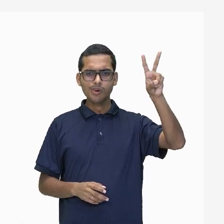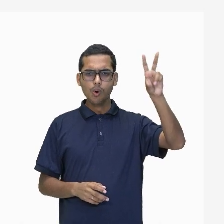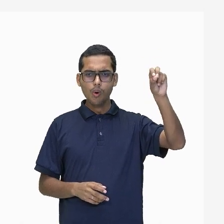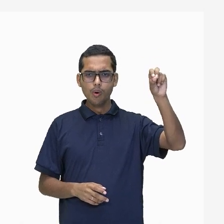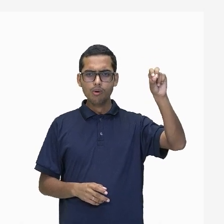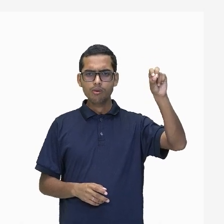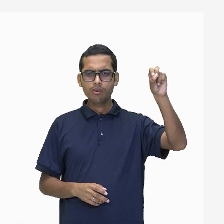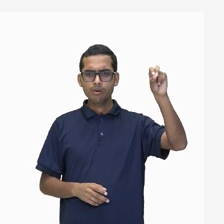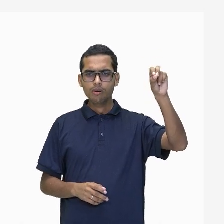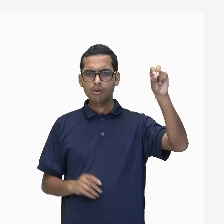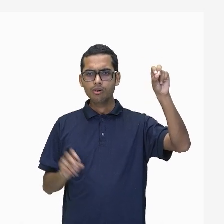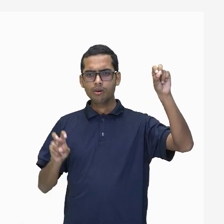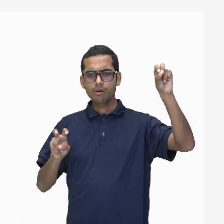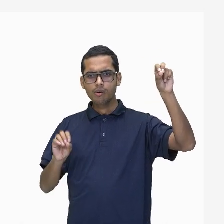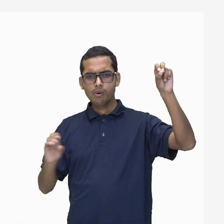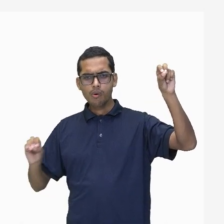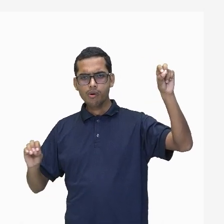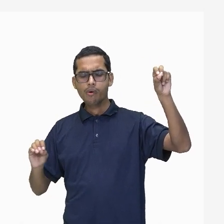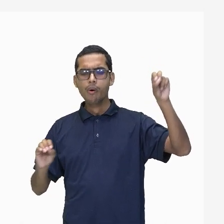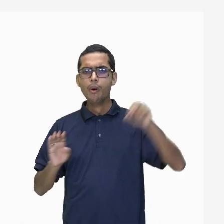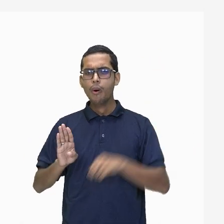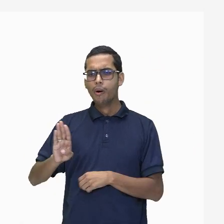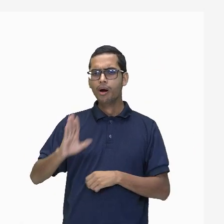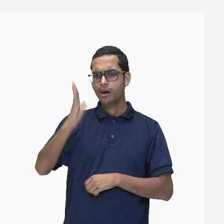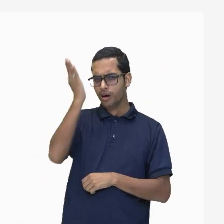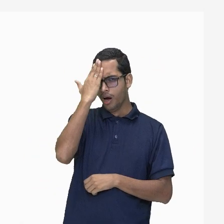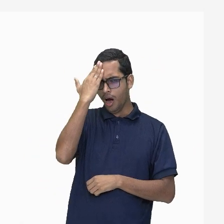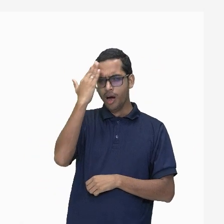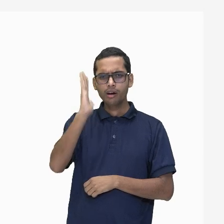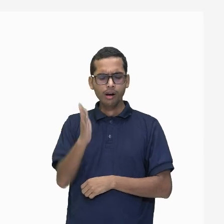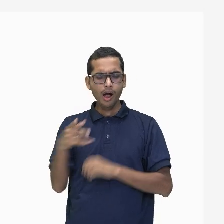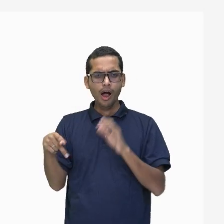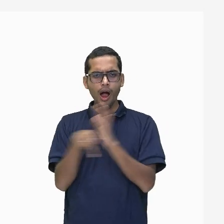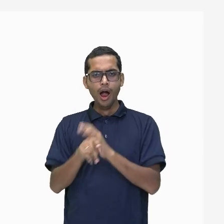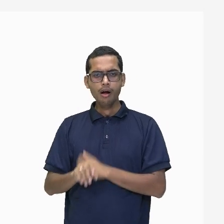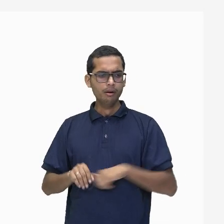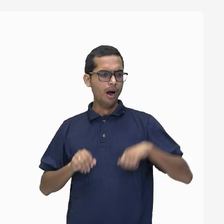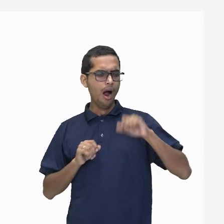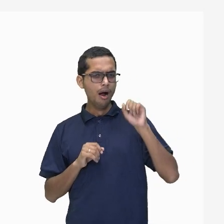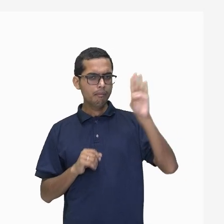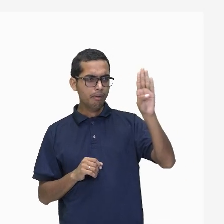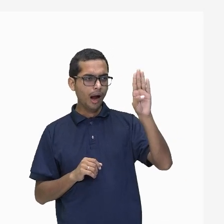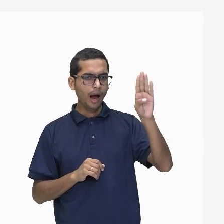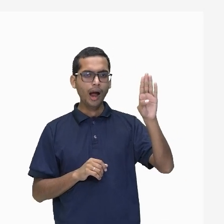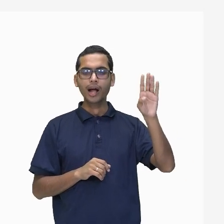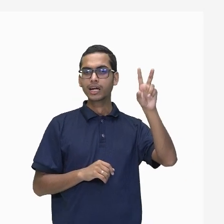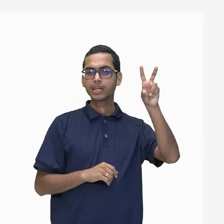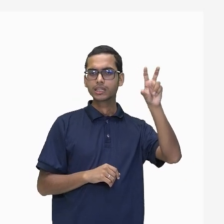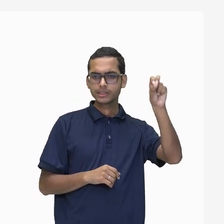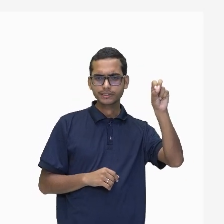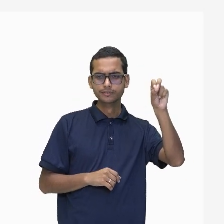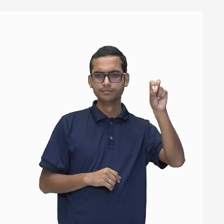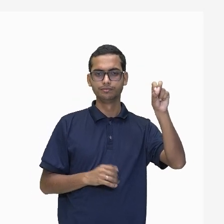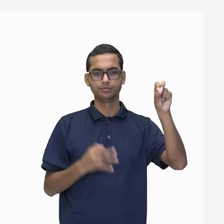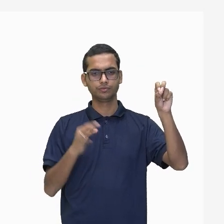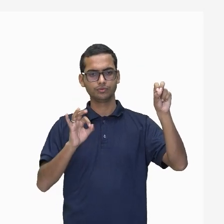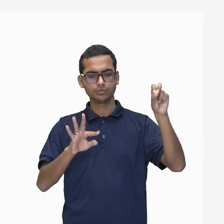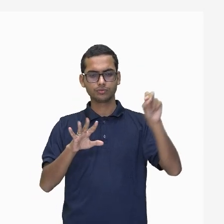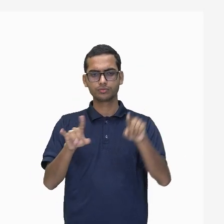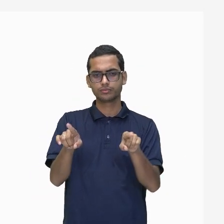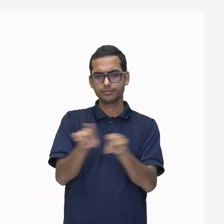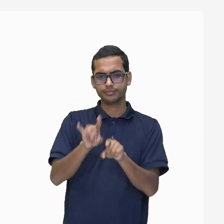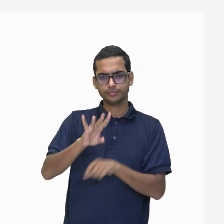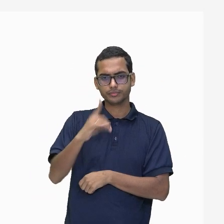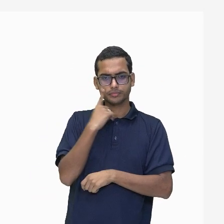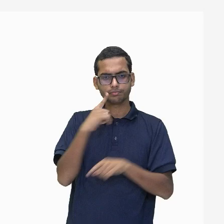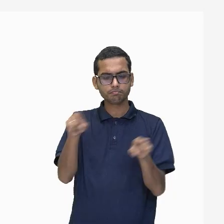seja, o B nós já sabemos. Quem é o B? O B é 50. Mas só aqui tem B 50 aqui na letra B